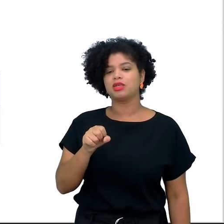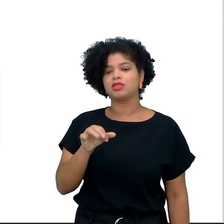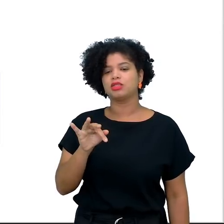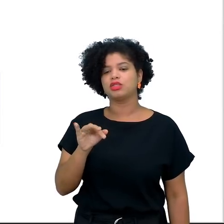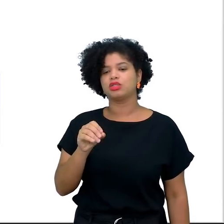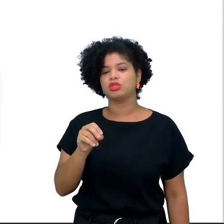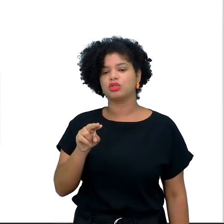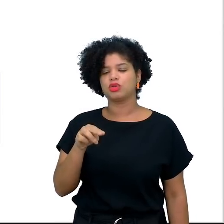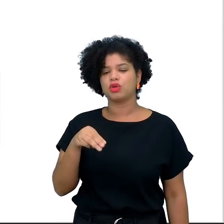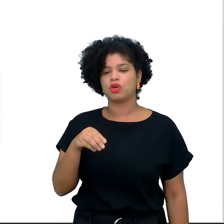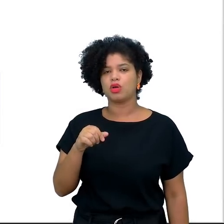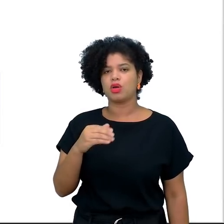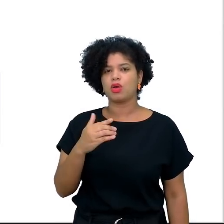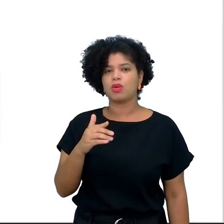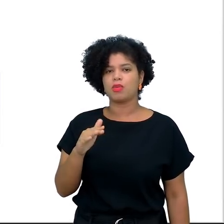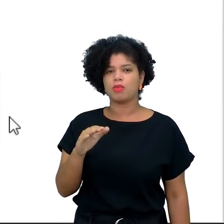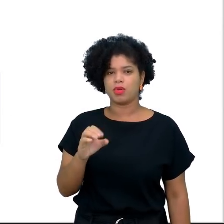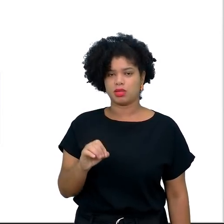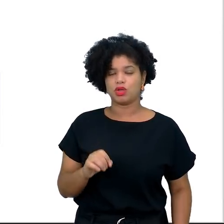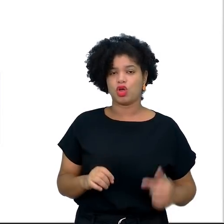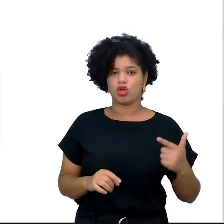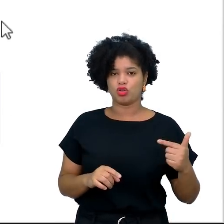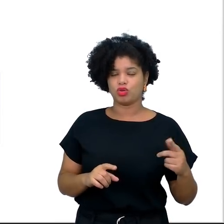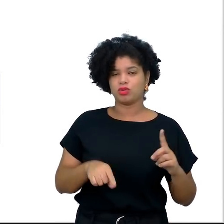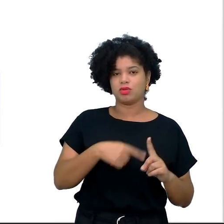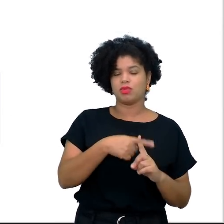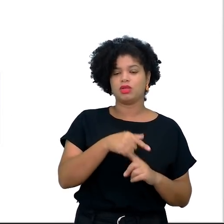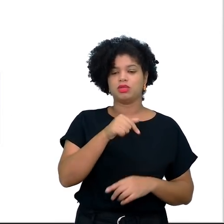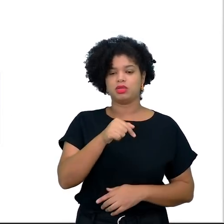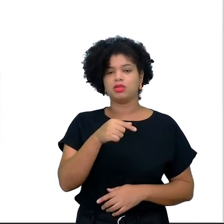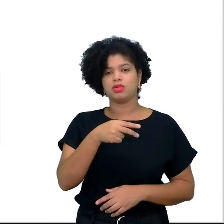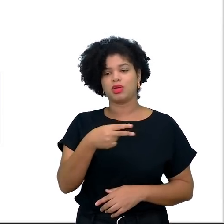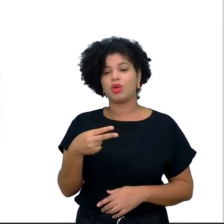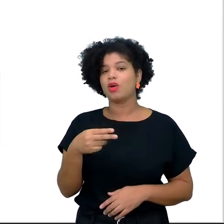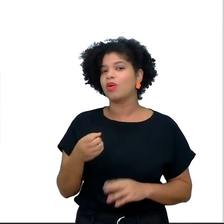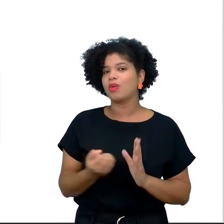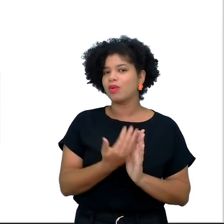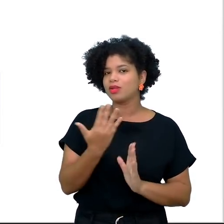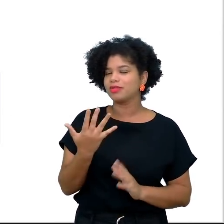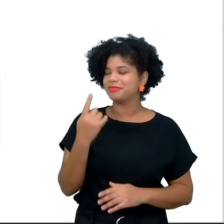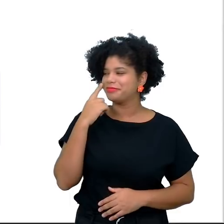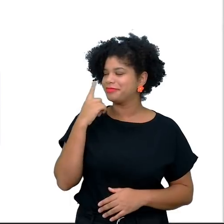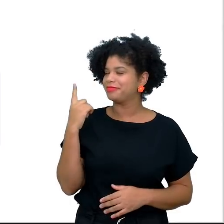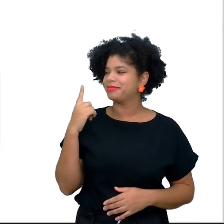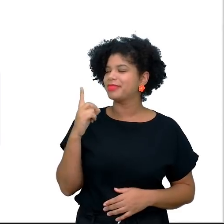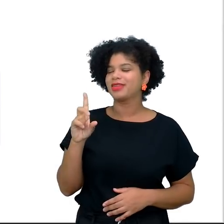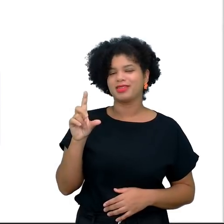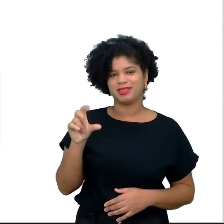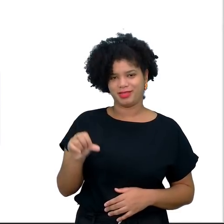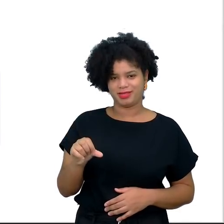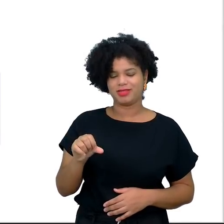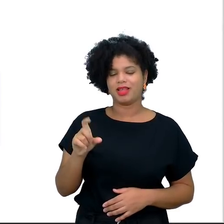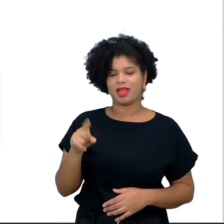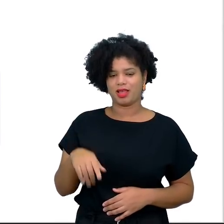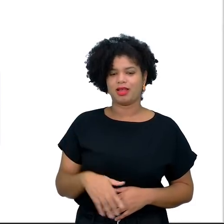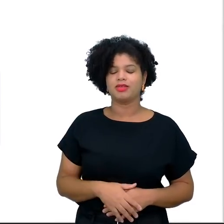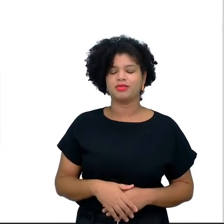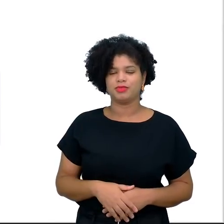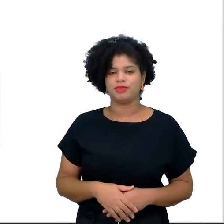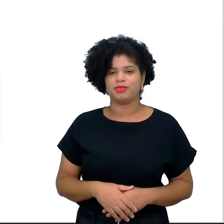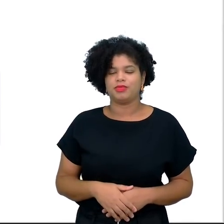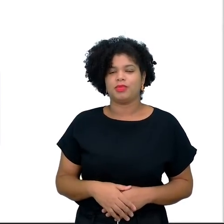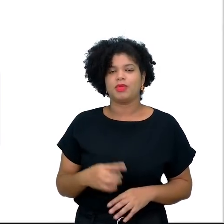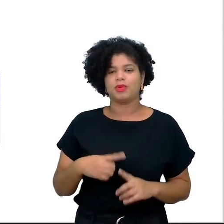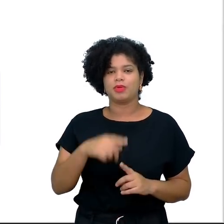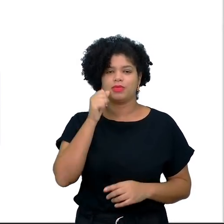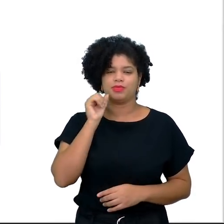chaveiros e ela modifica o estado final. Então, nós temos lá o 12, né, do estado inicial, aí aqui a gente tem